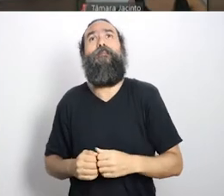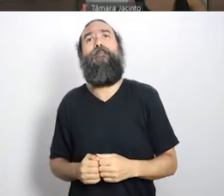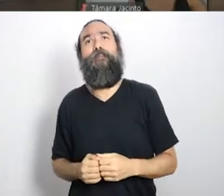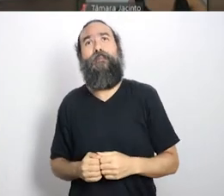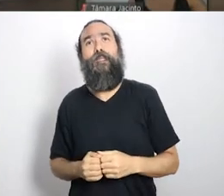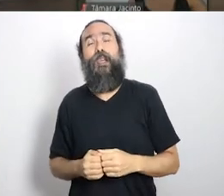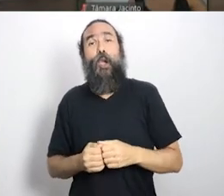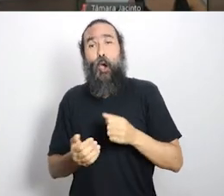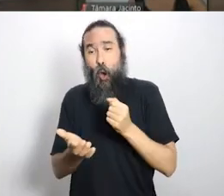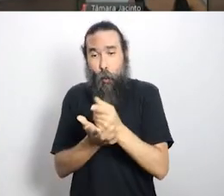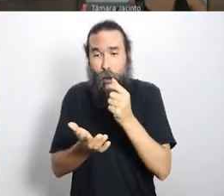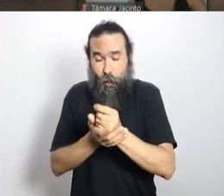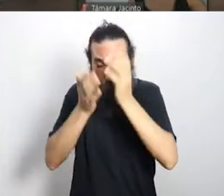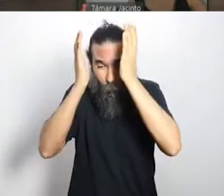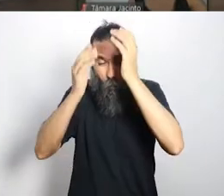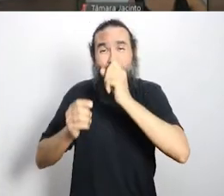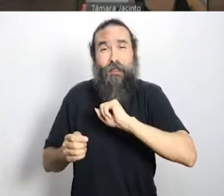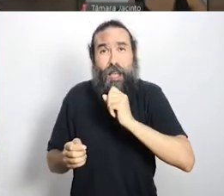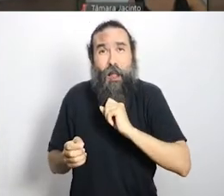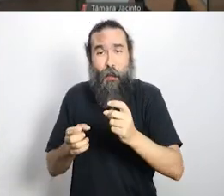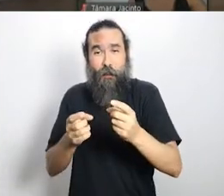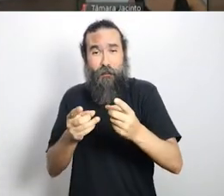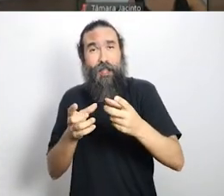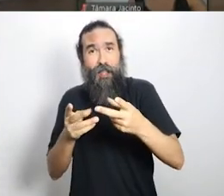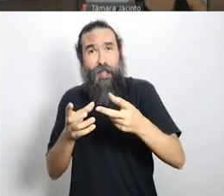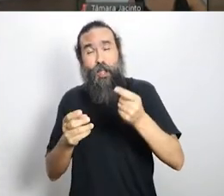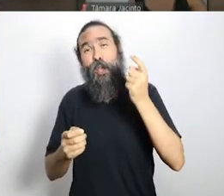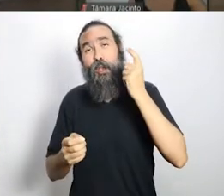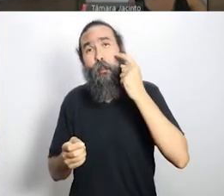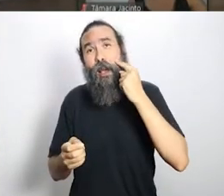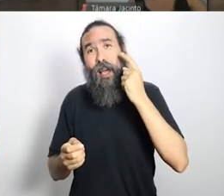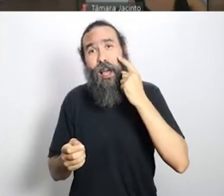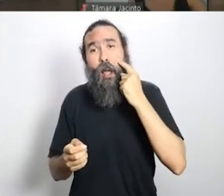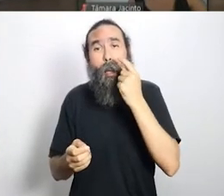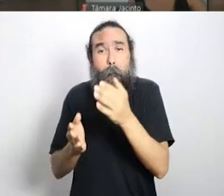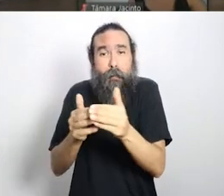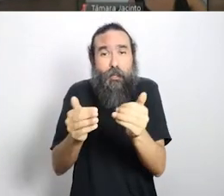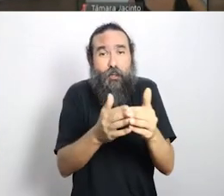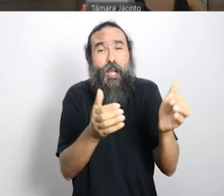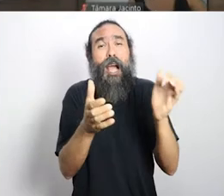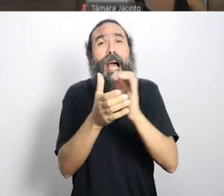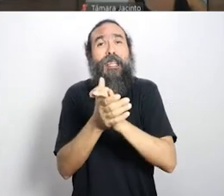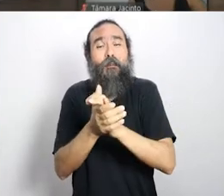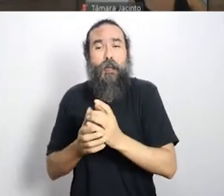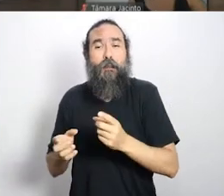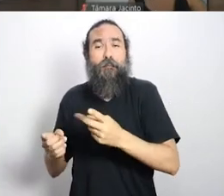burro velho, vendedor de pala, pedidor de casamento, arrastador de mala.